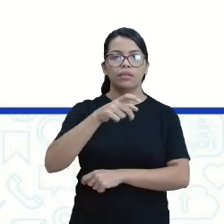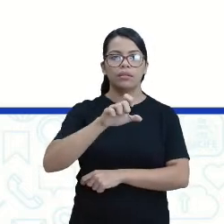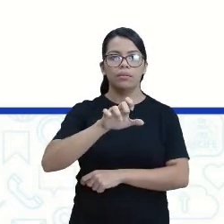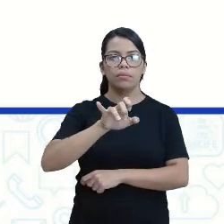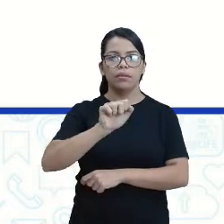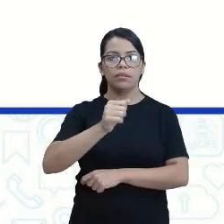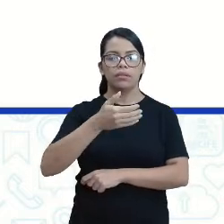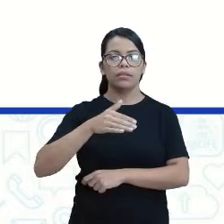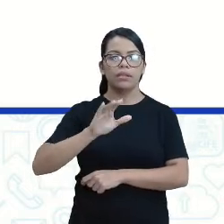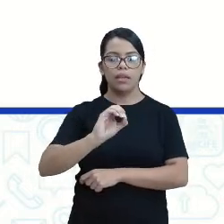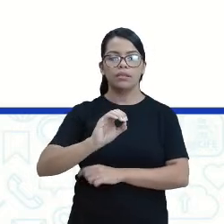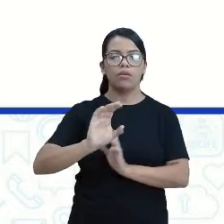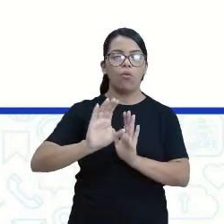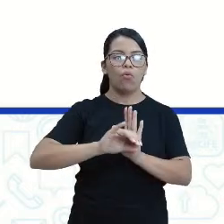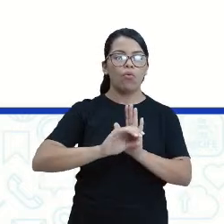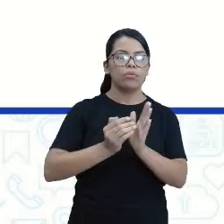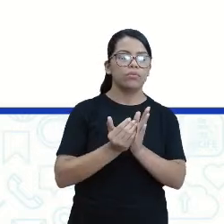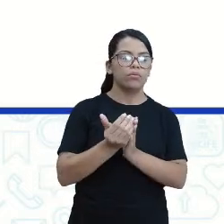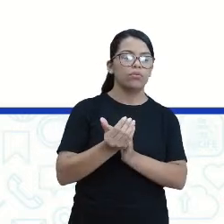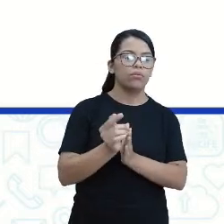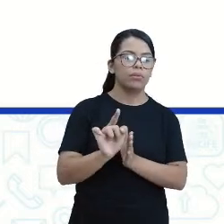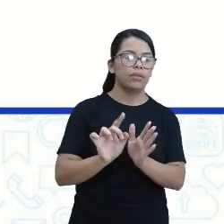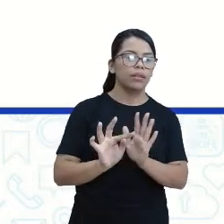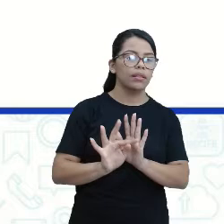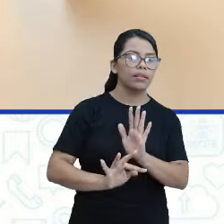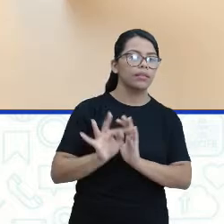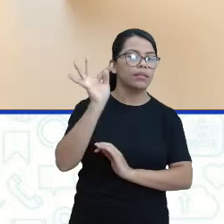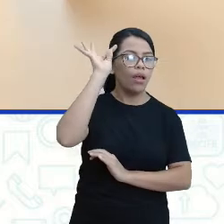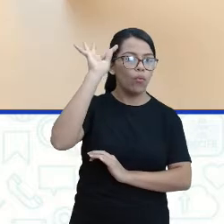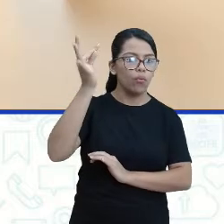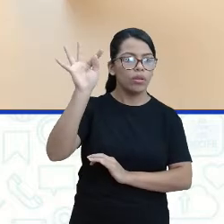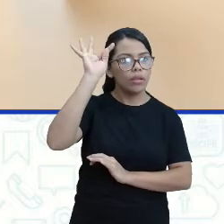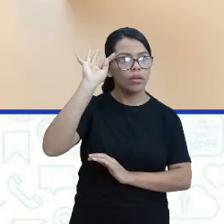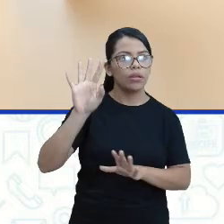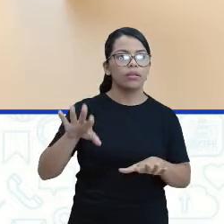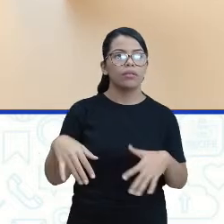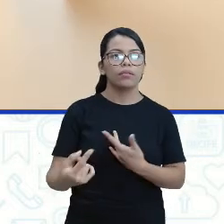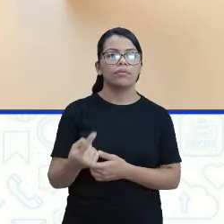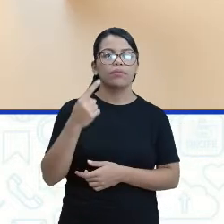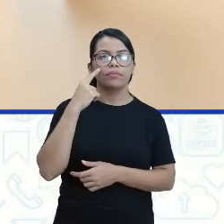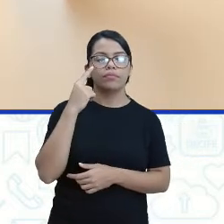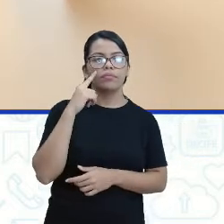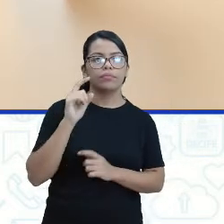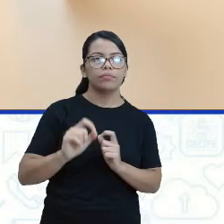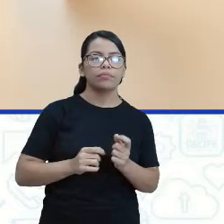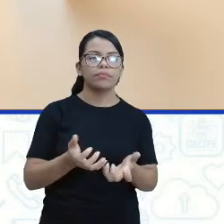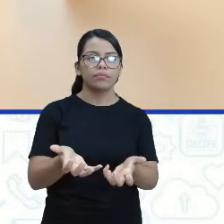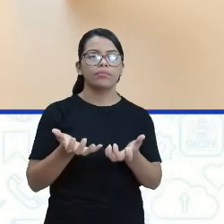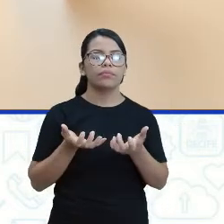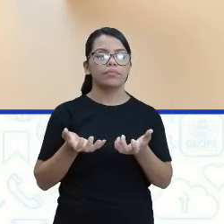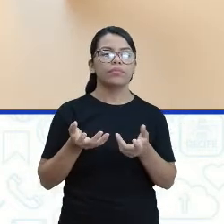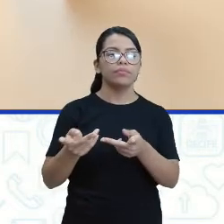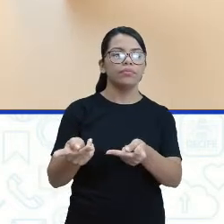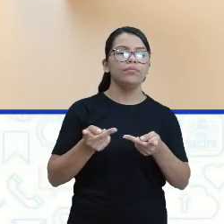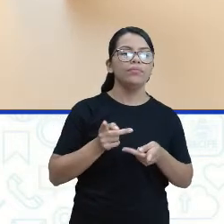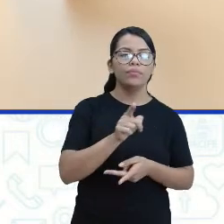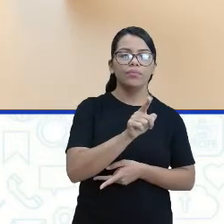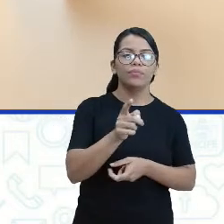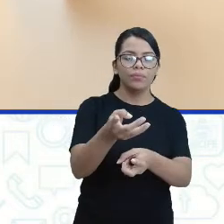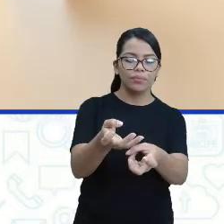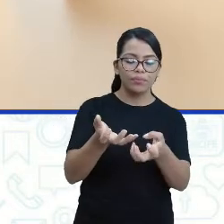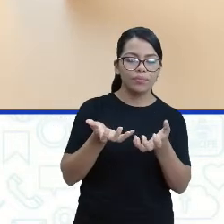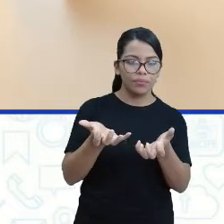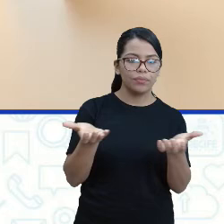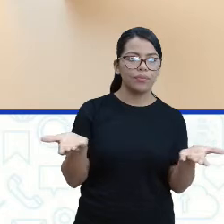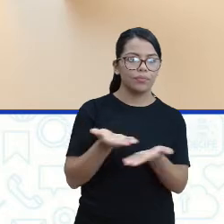de especiação, iniciozinho aí dessa teoria, né? Então, olha só, quero convidar vocês a prestar atenção